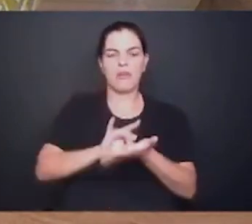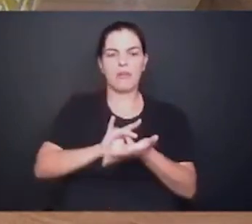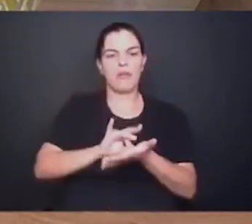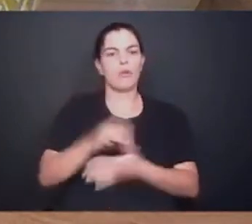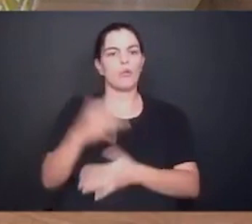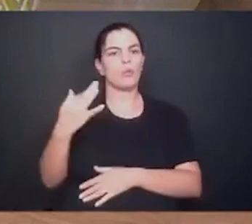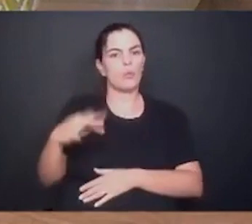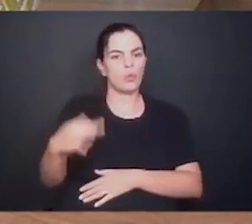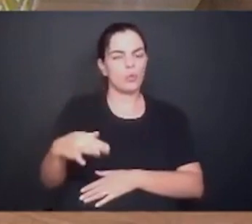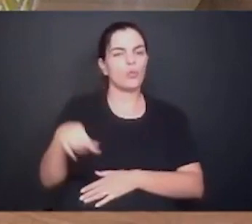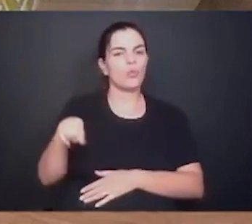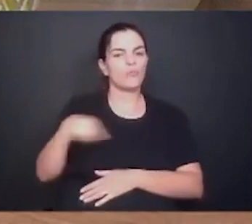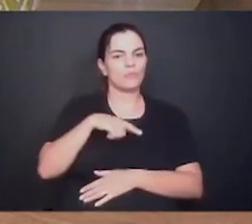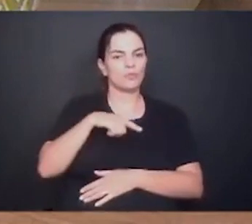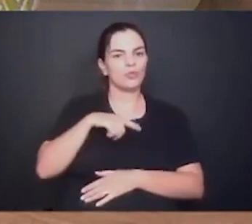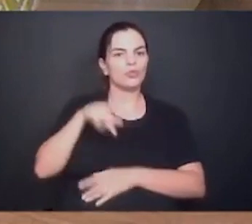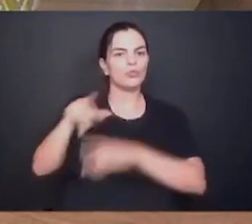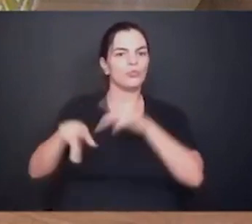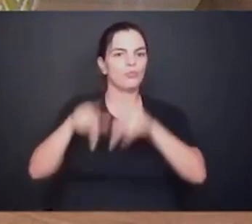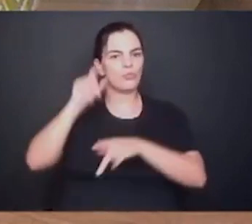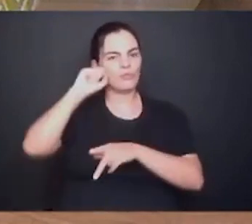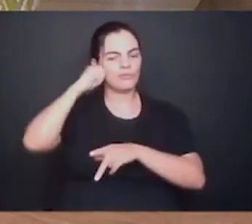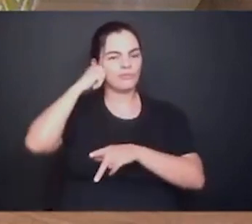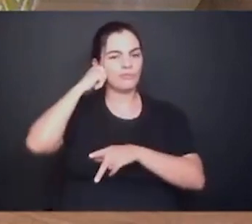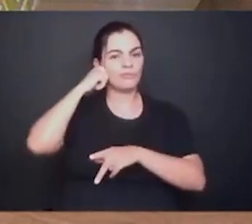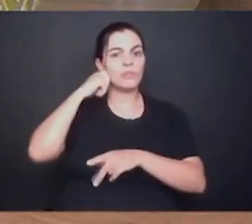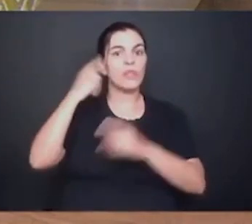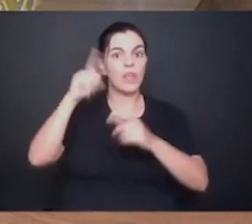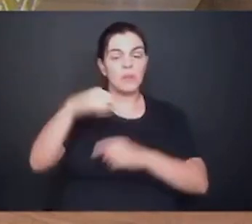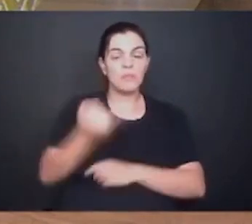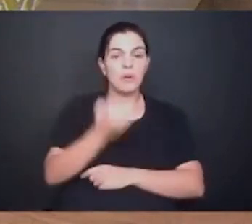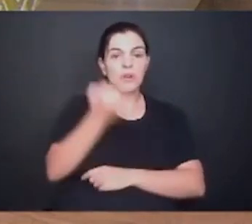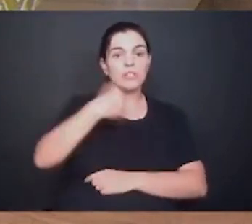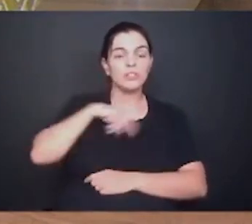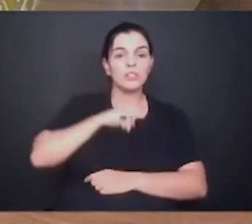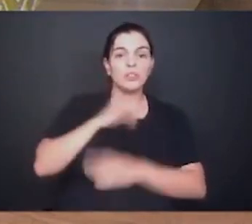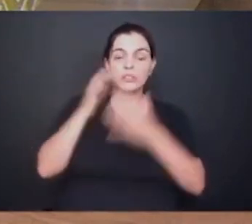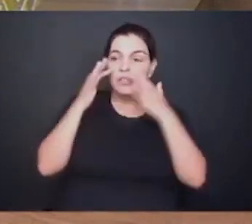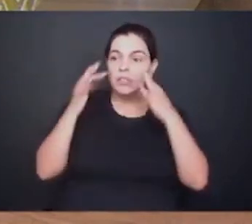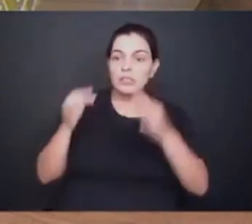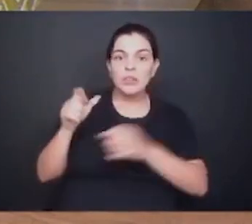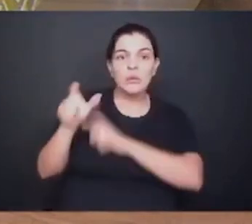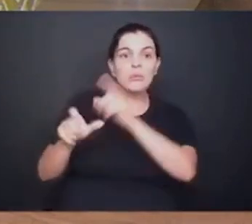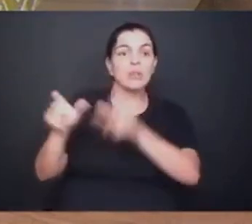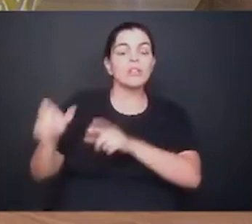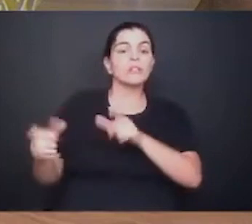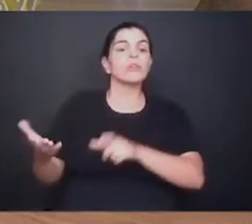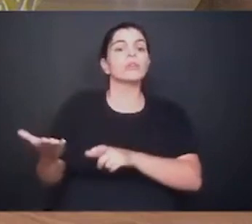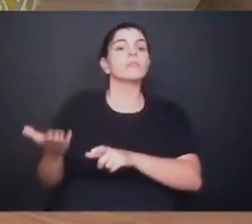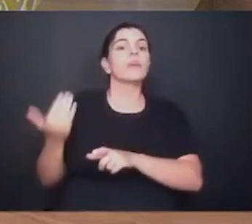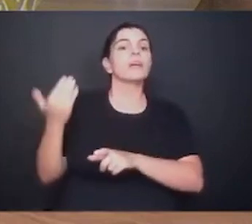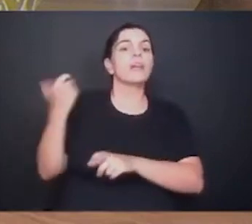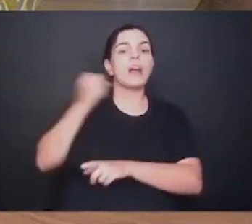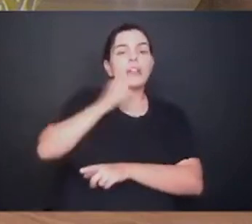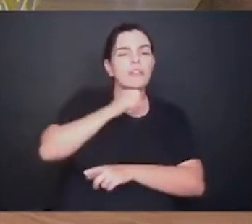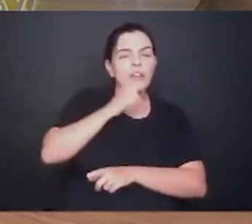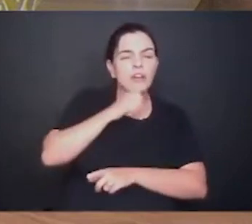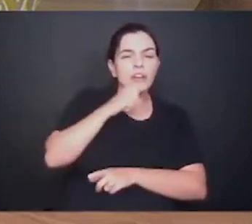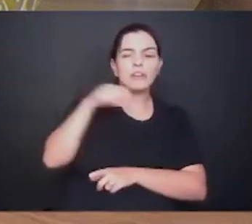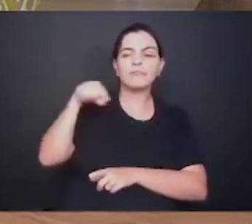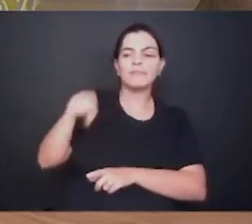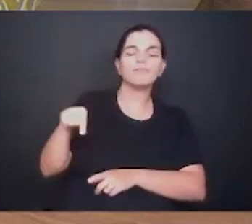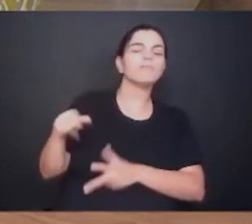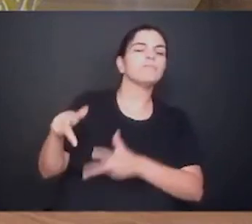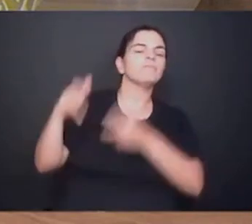É importante ouvir os nossos ancestrais têm a dizer, porque é assim que a gente pode entender as nossas vidas. Mas muitas vezes é difícil reconhecer o nosso